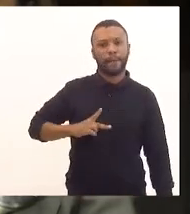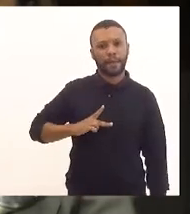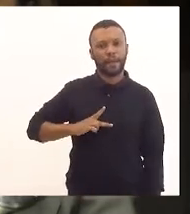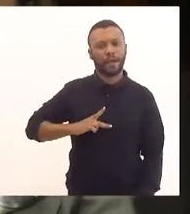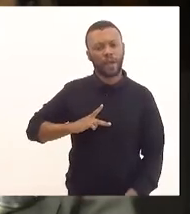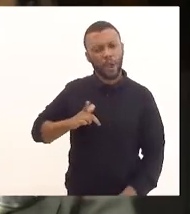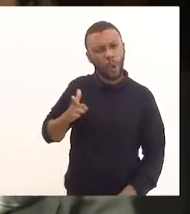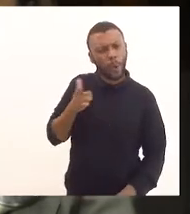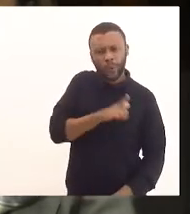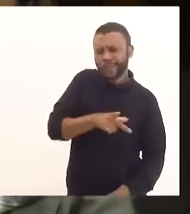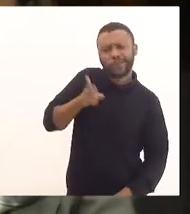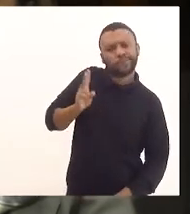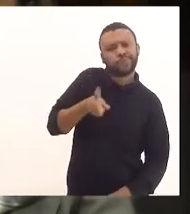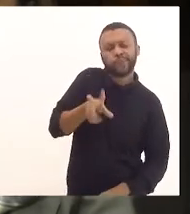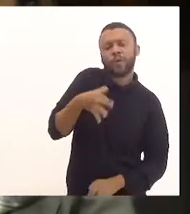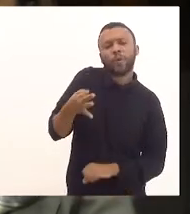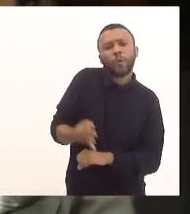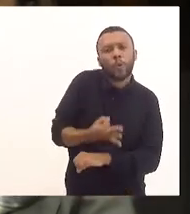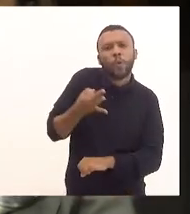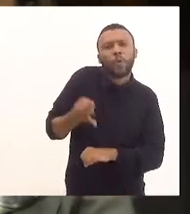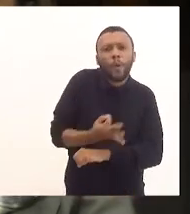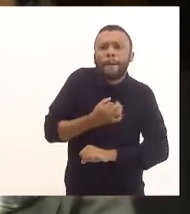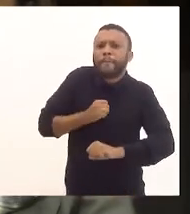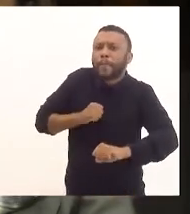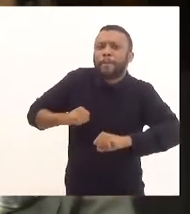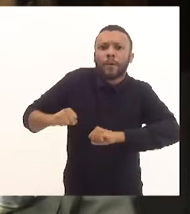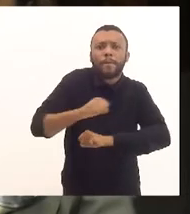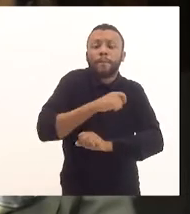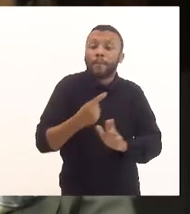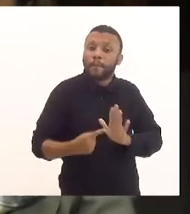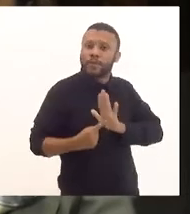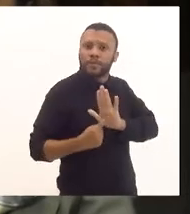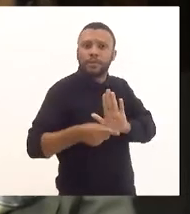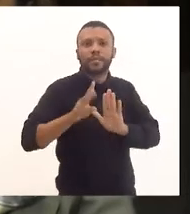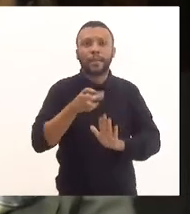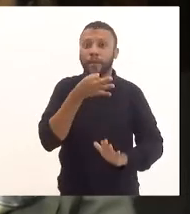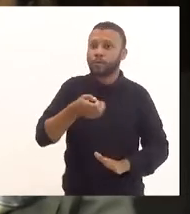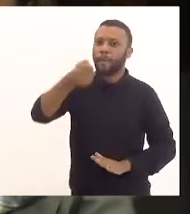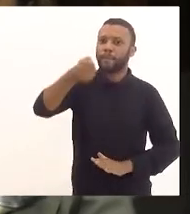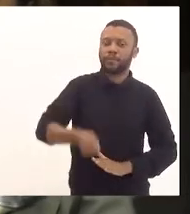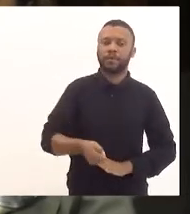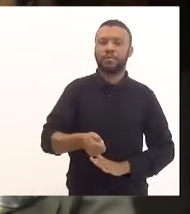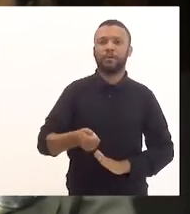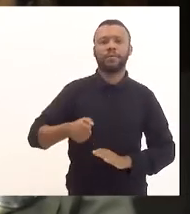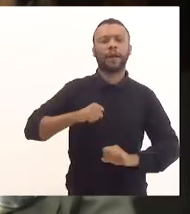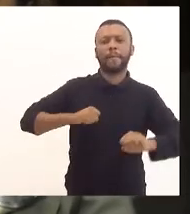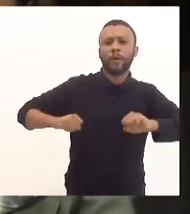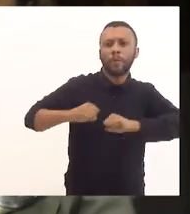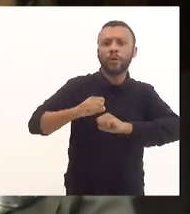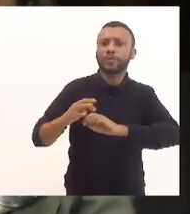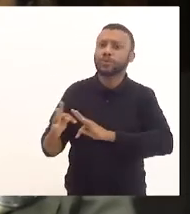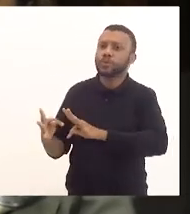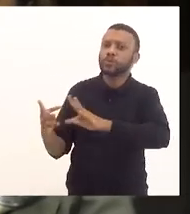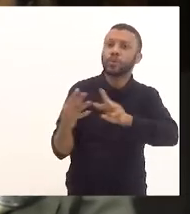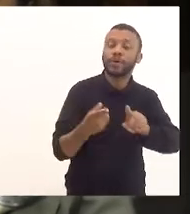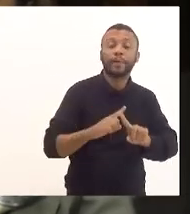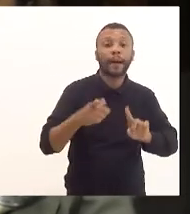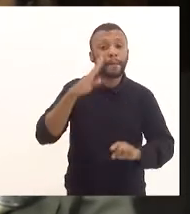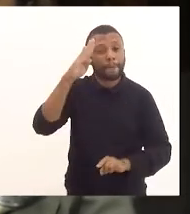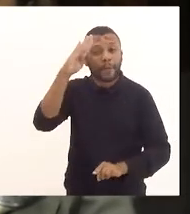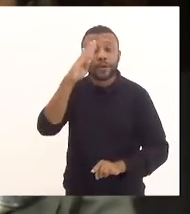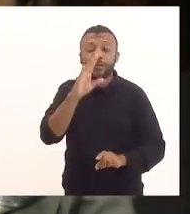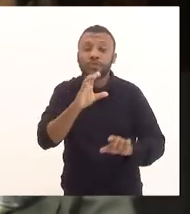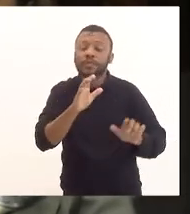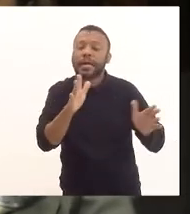persevere marcando sempre a sua posição na luta de todos mas especialmente daqueles